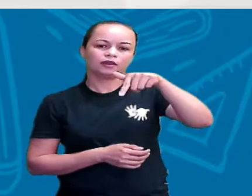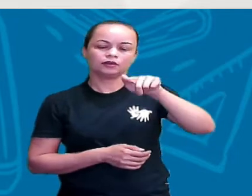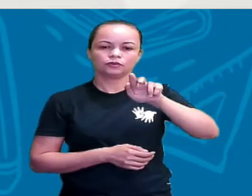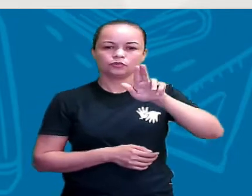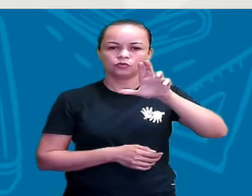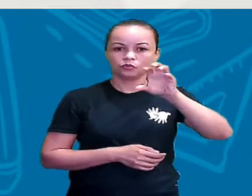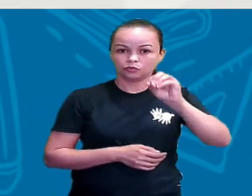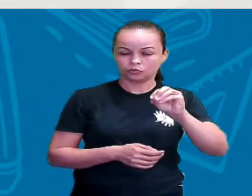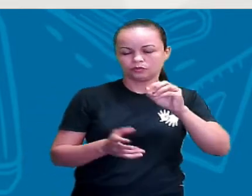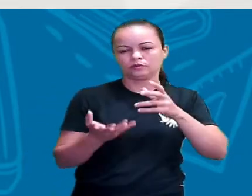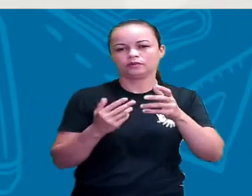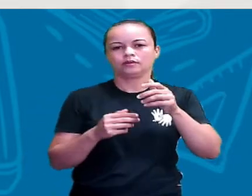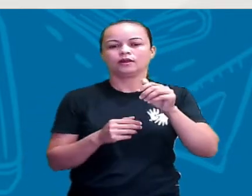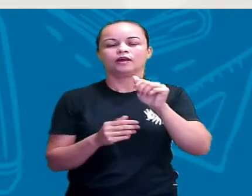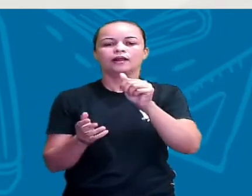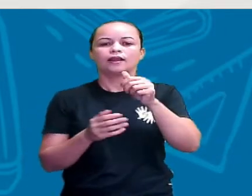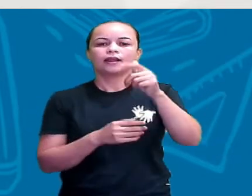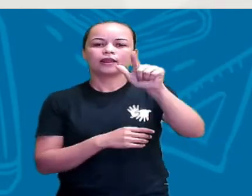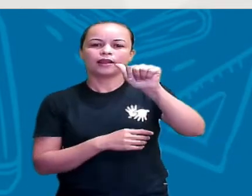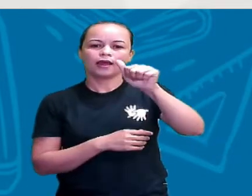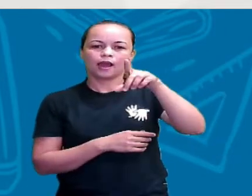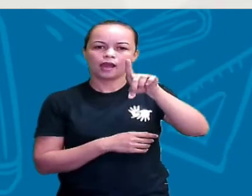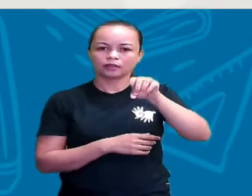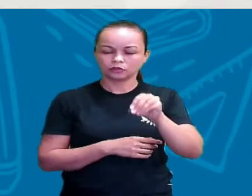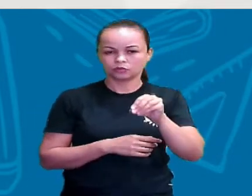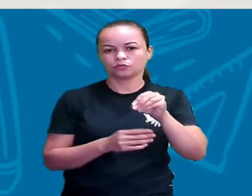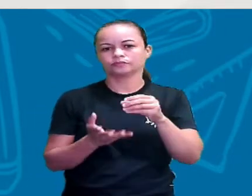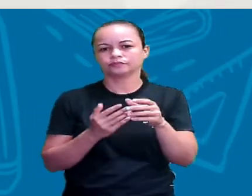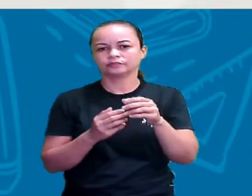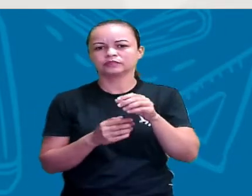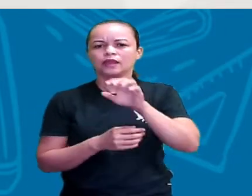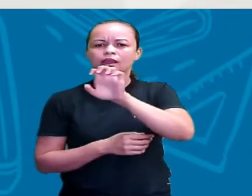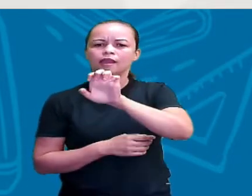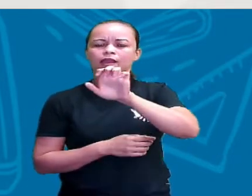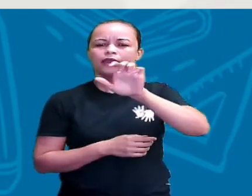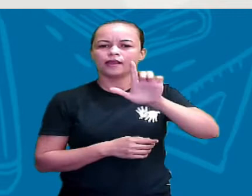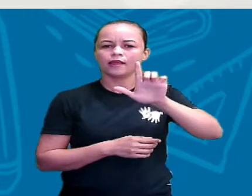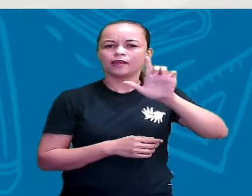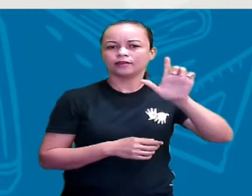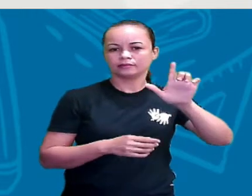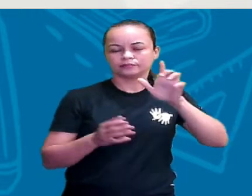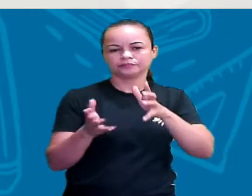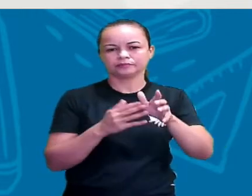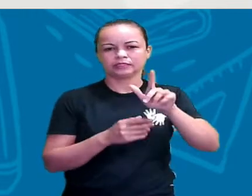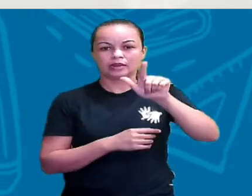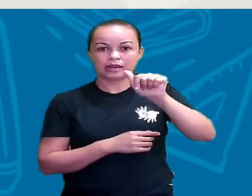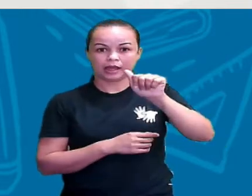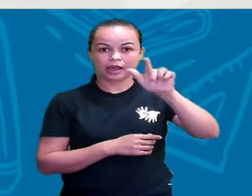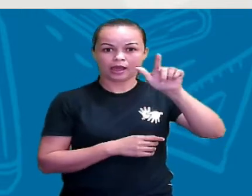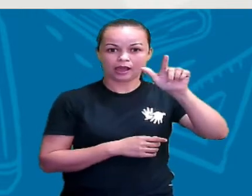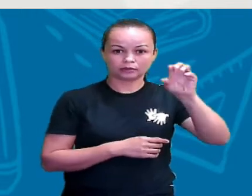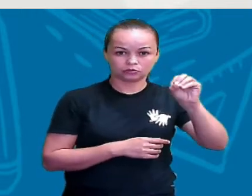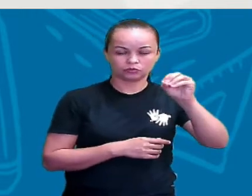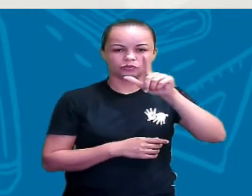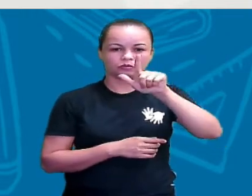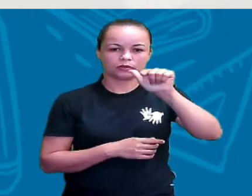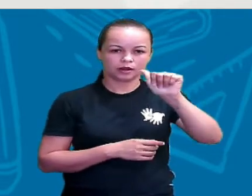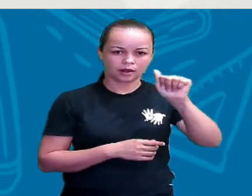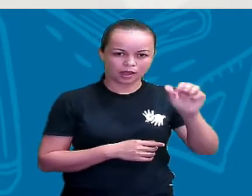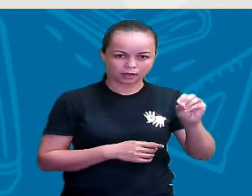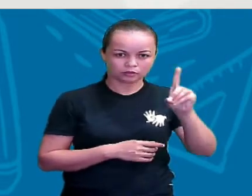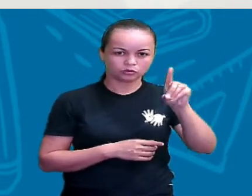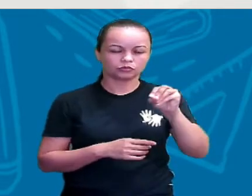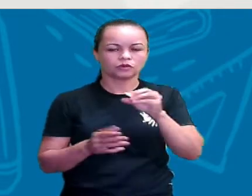A de ângulo. Agora eu tenho L, L, L. O que significa esses L's? Lado, lado e lado,